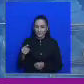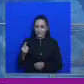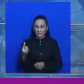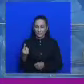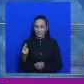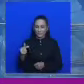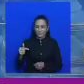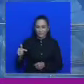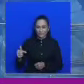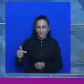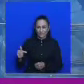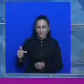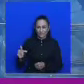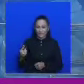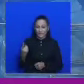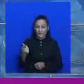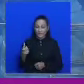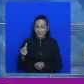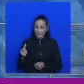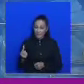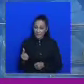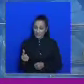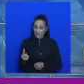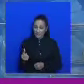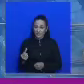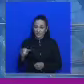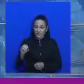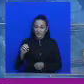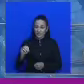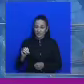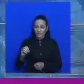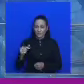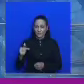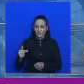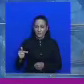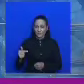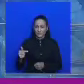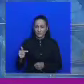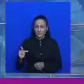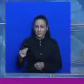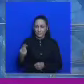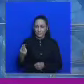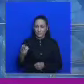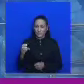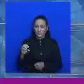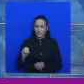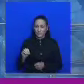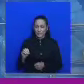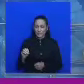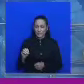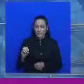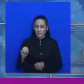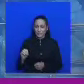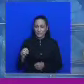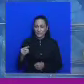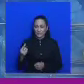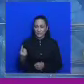25, 17, 16, 07,